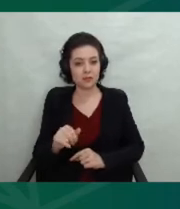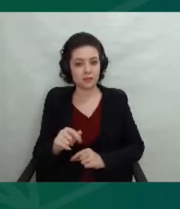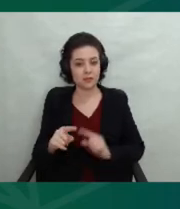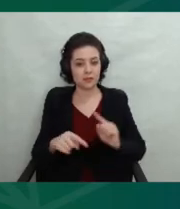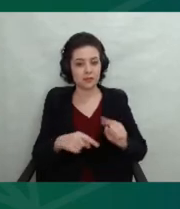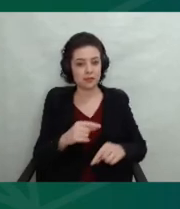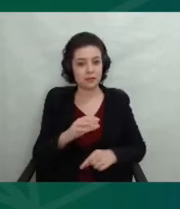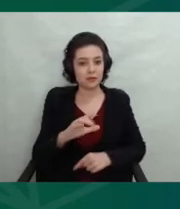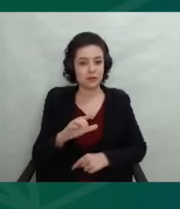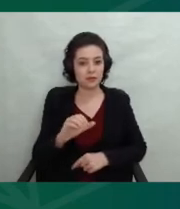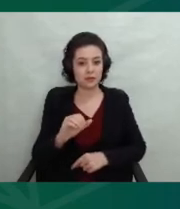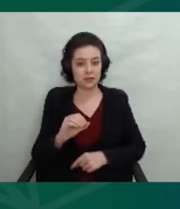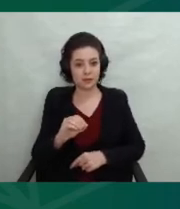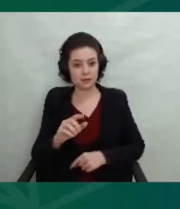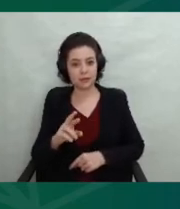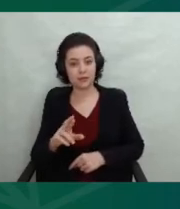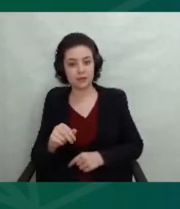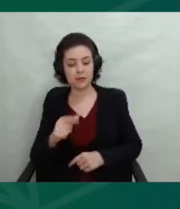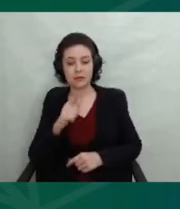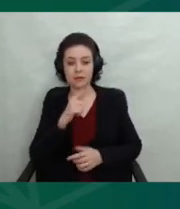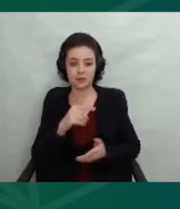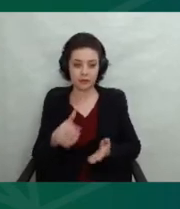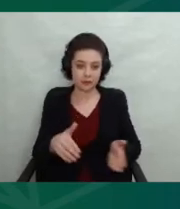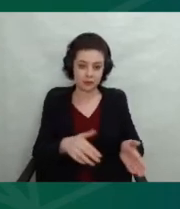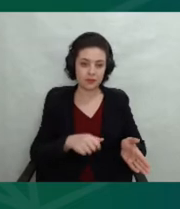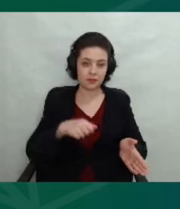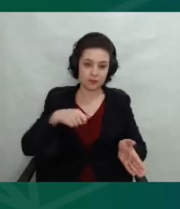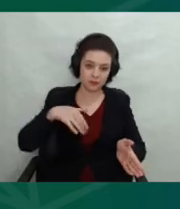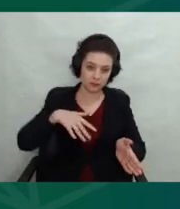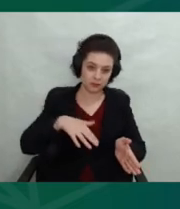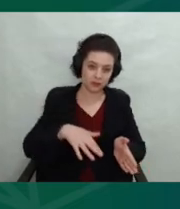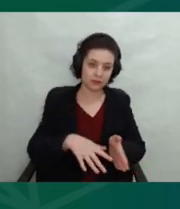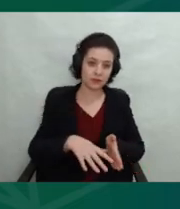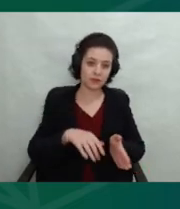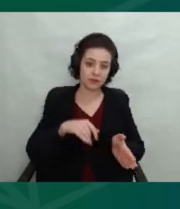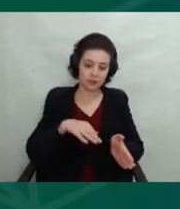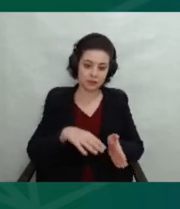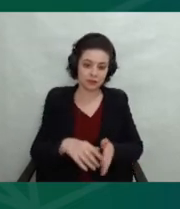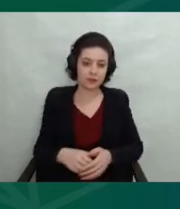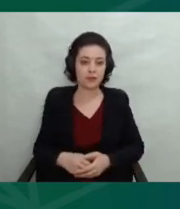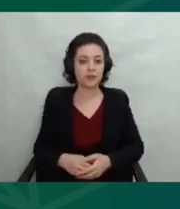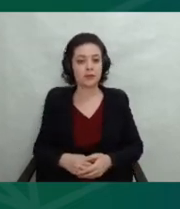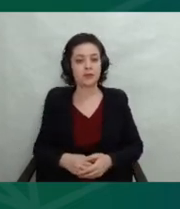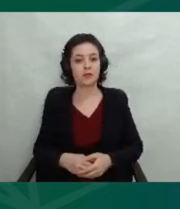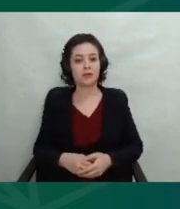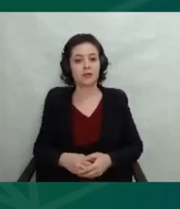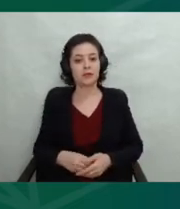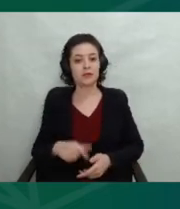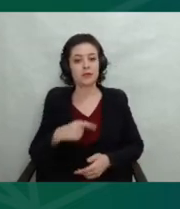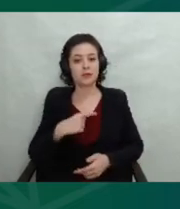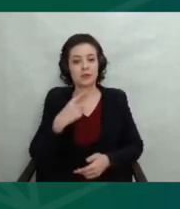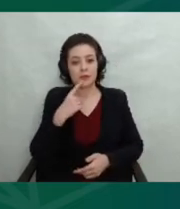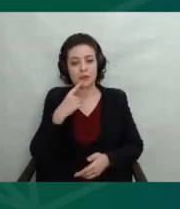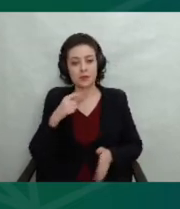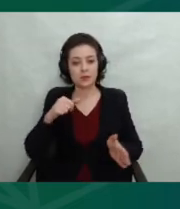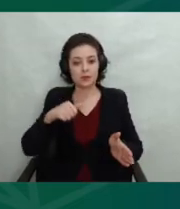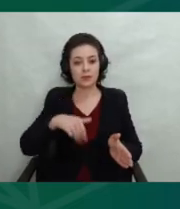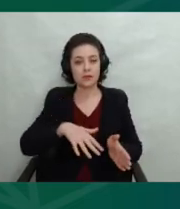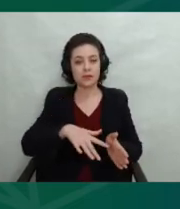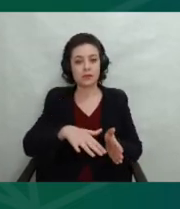água dos rios, onde havia o descarte desses corantes,